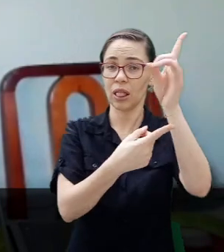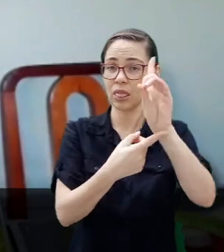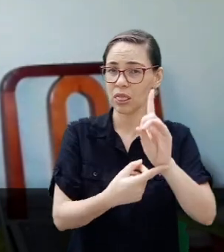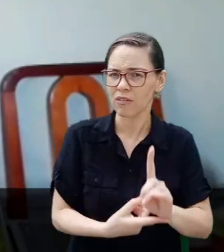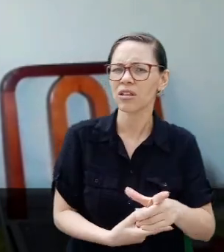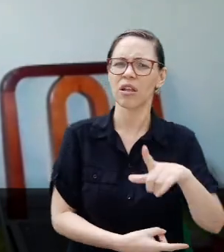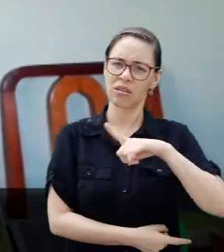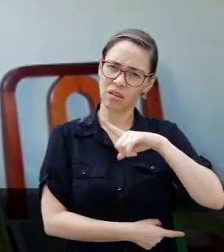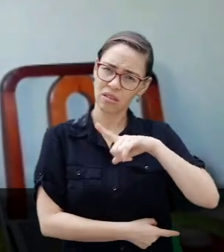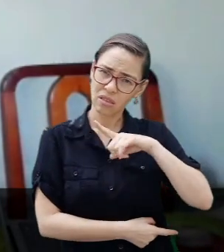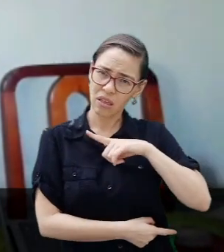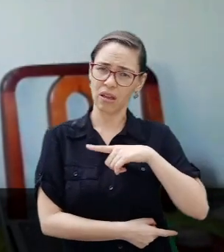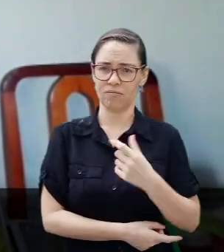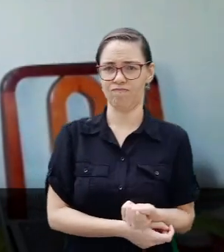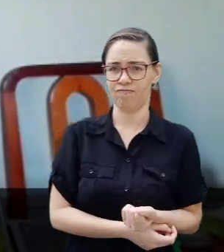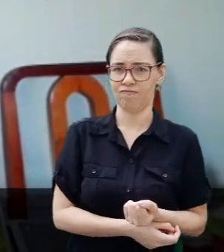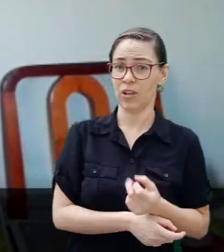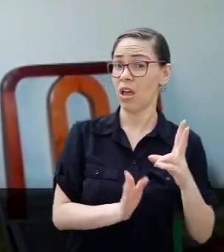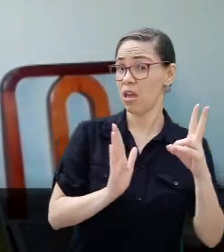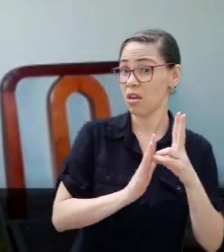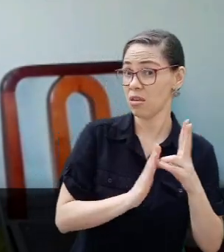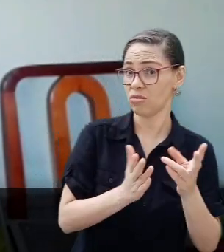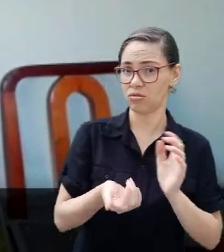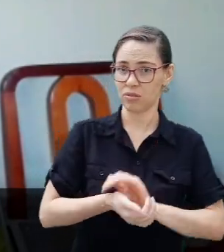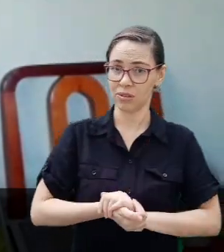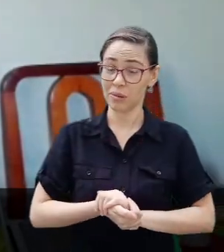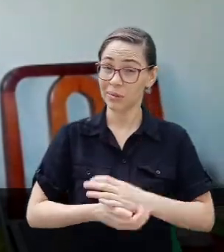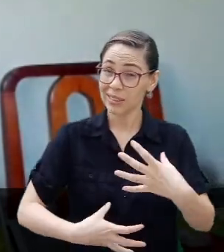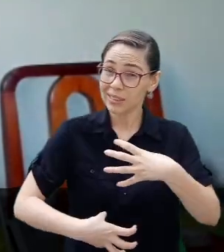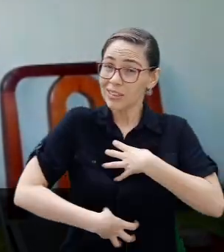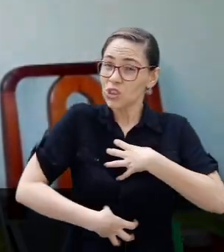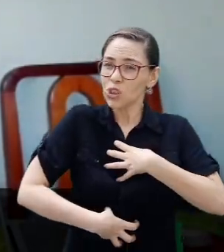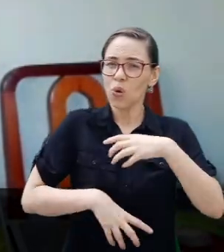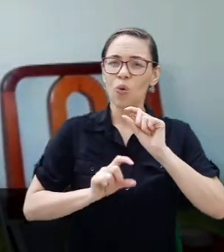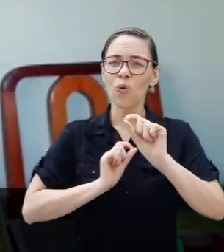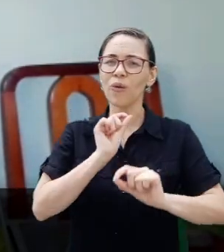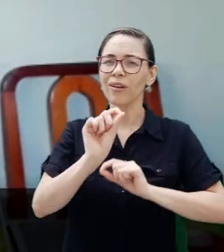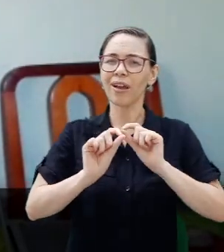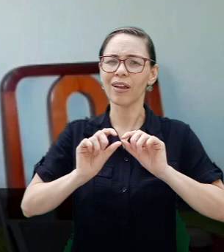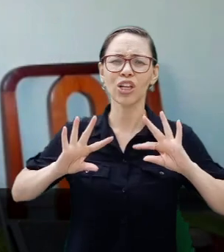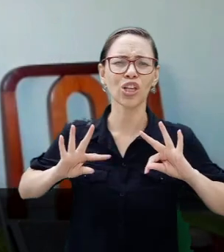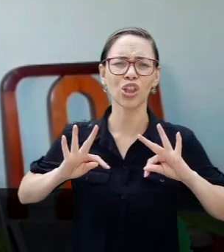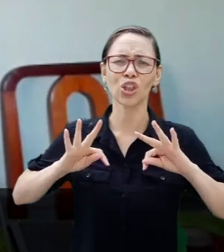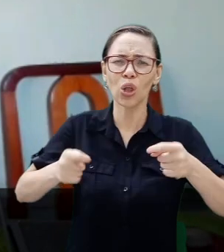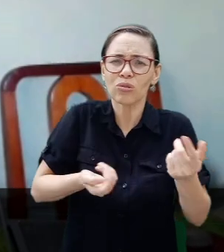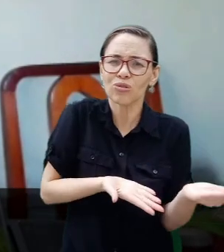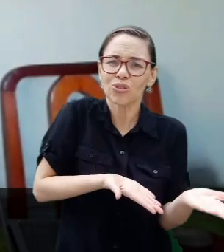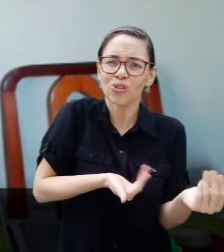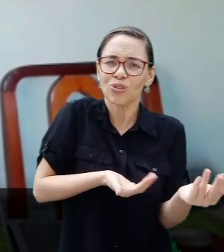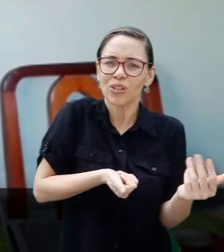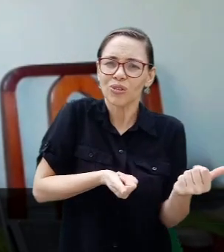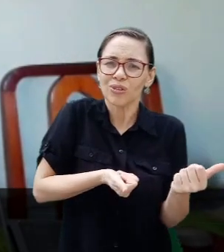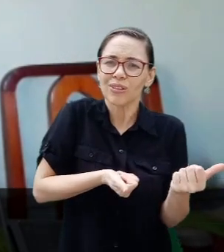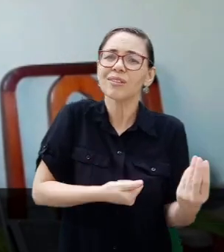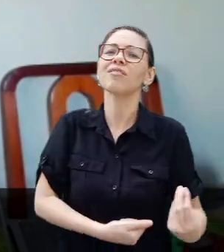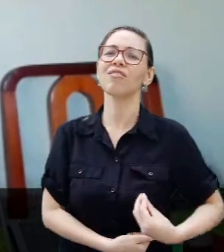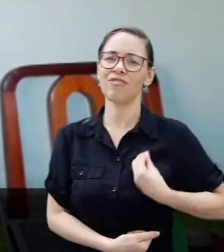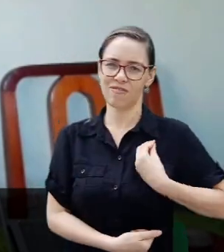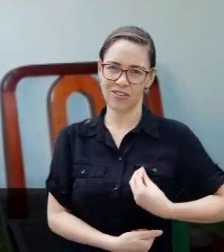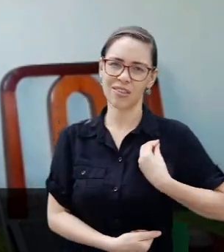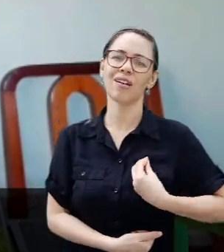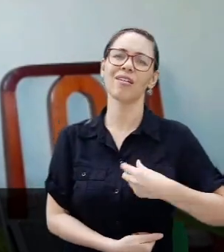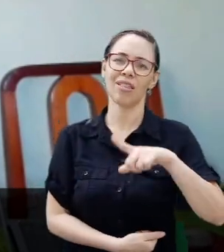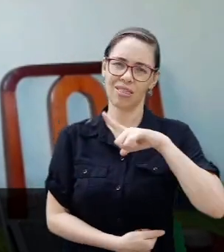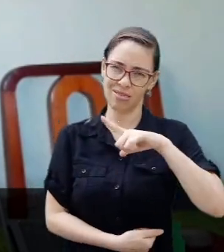LGBT, com deficiência, para a gente poder sentir as significações que a